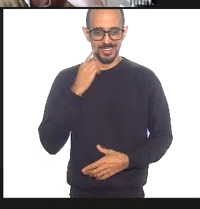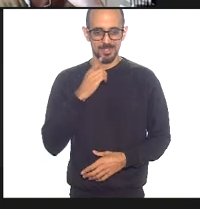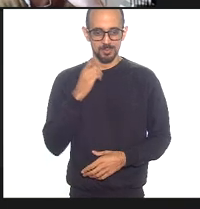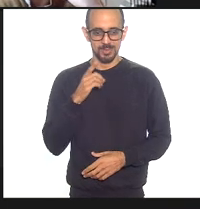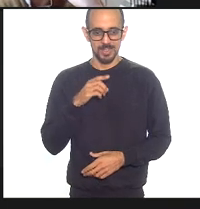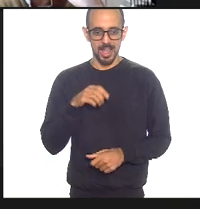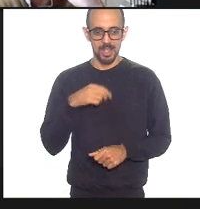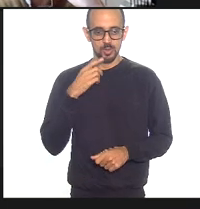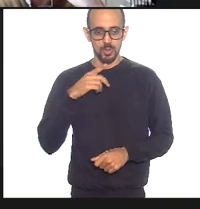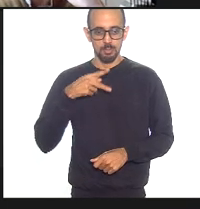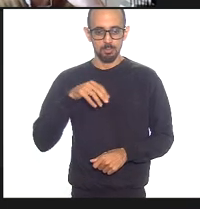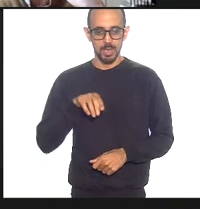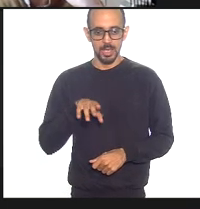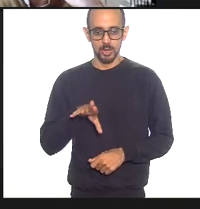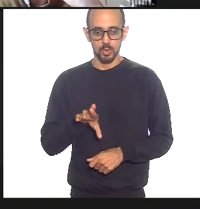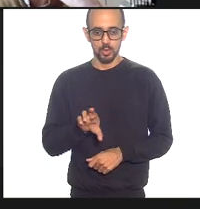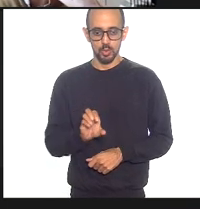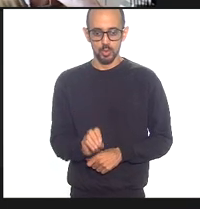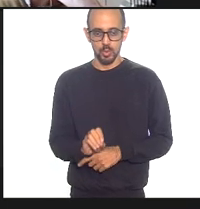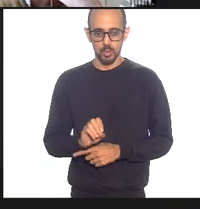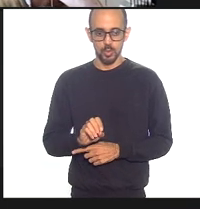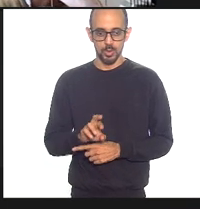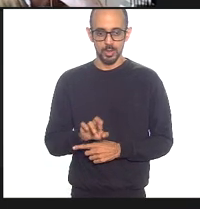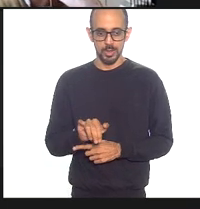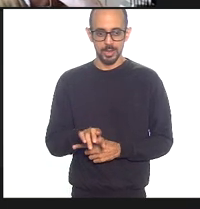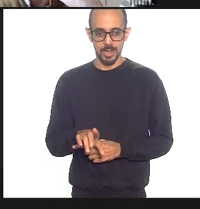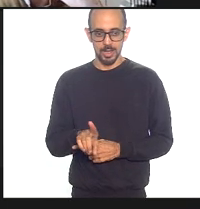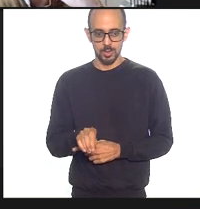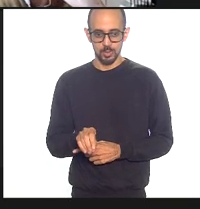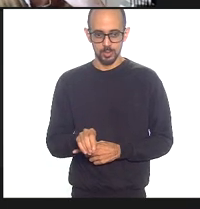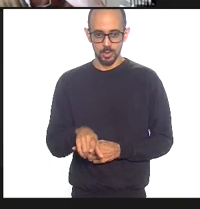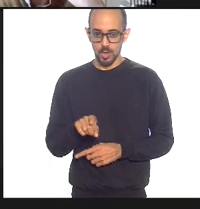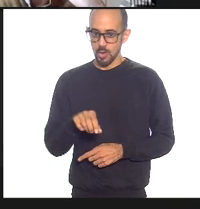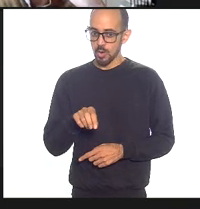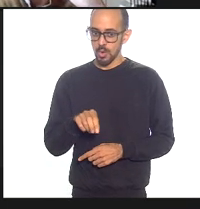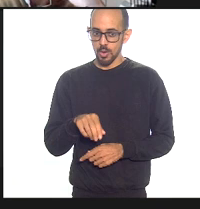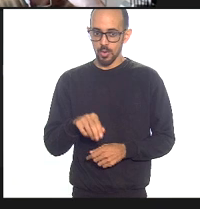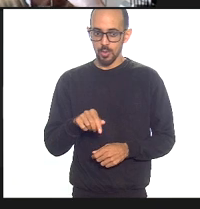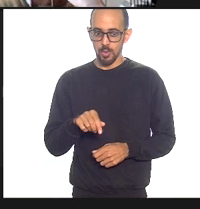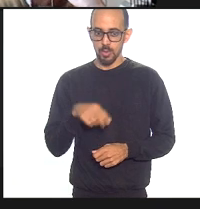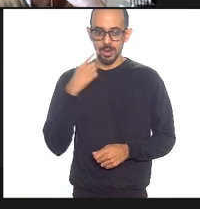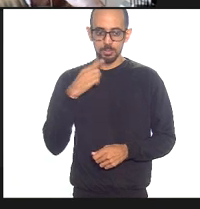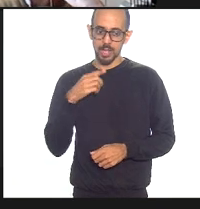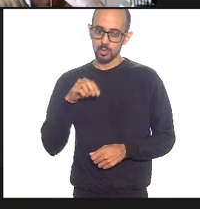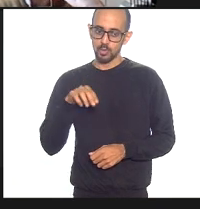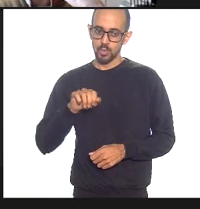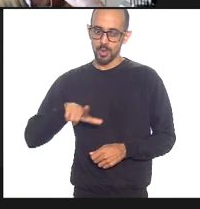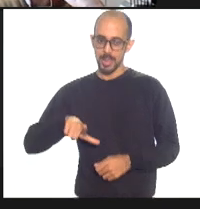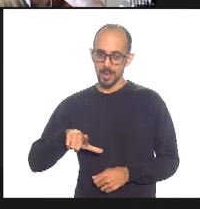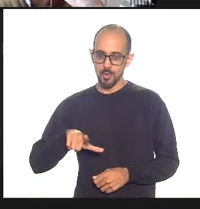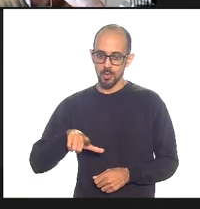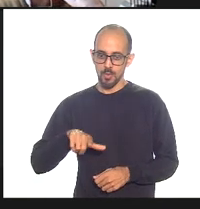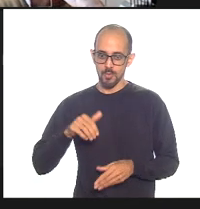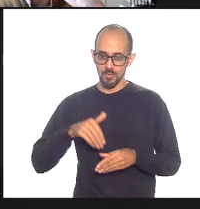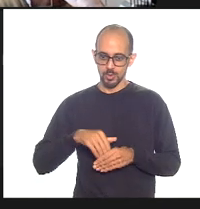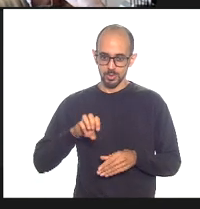Deputado Pedro Ricardo. O deputado Noel de Carvalho votou sim? Não.